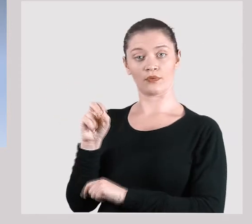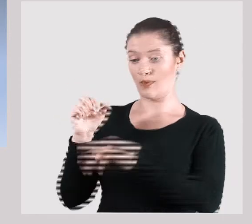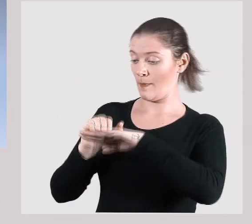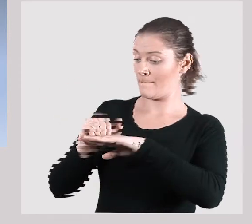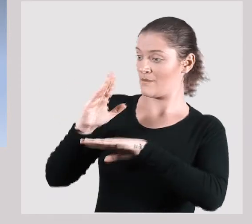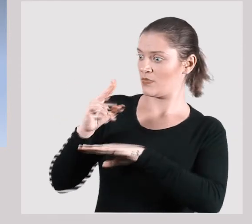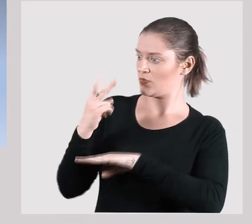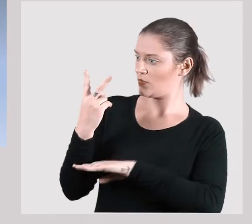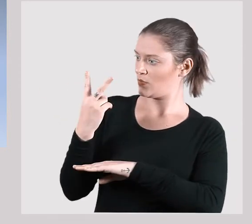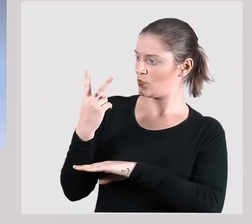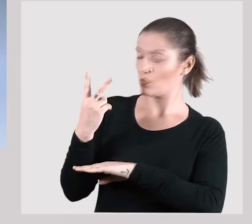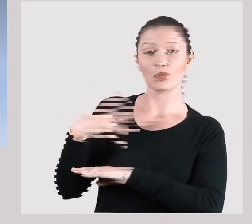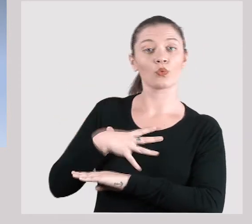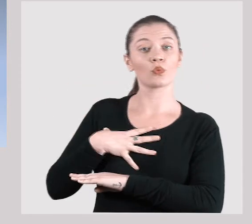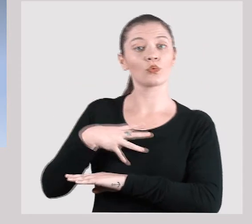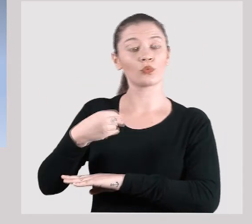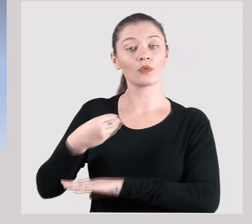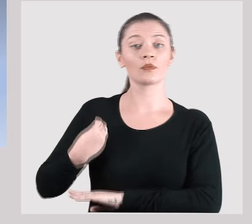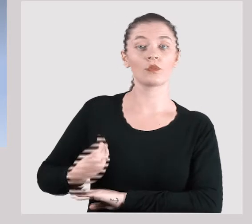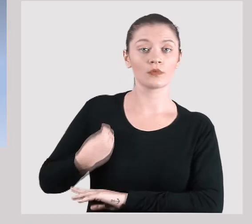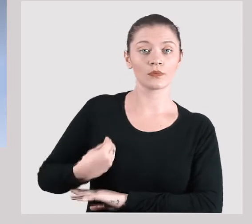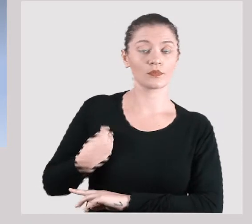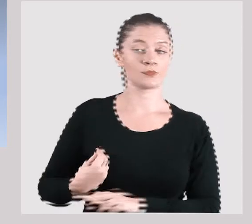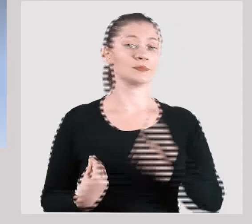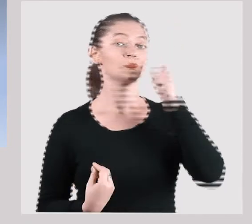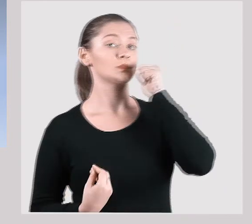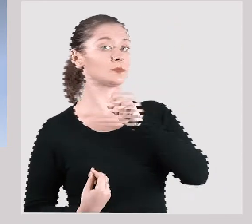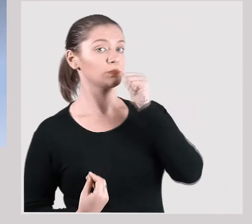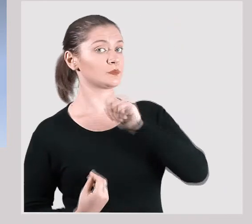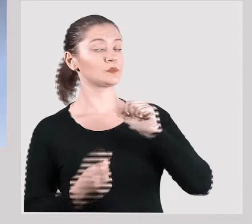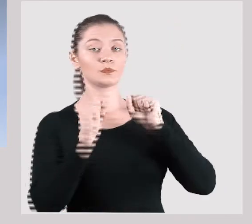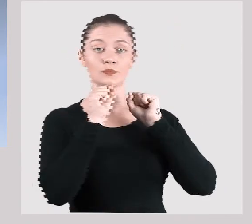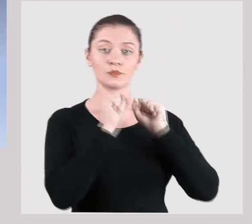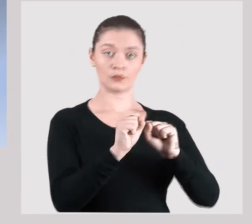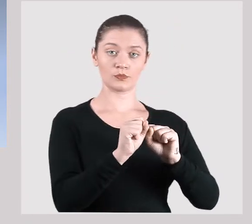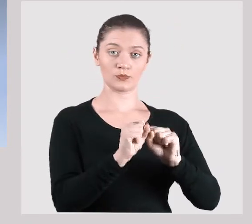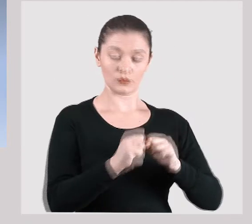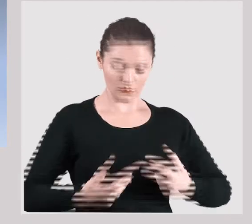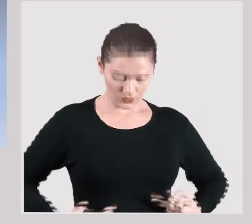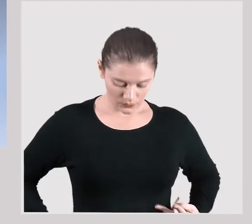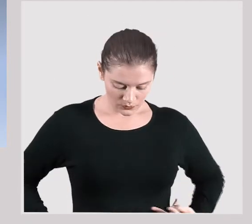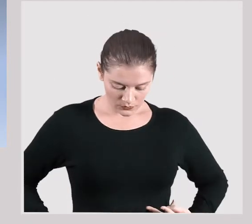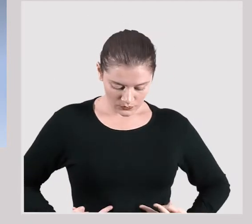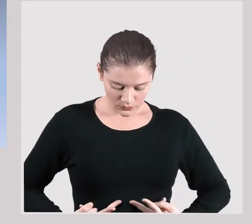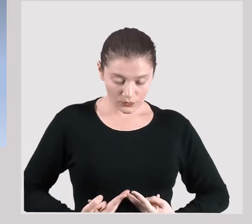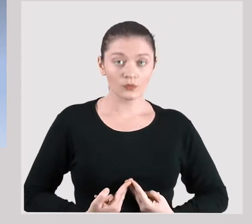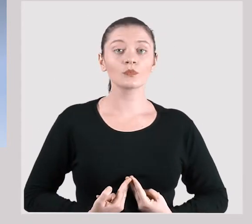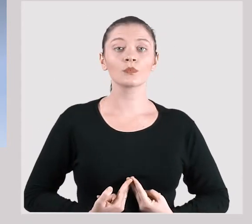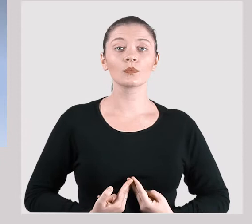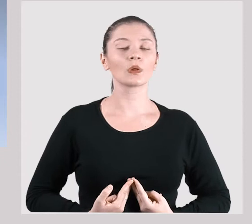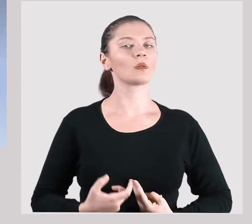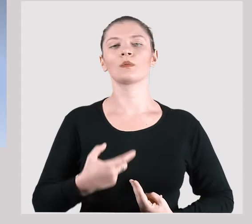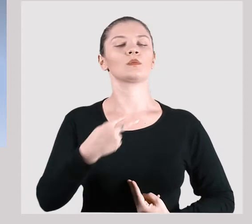filhos vivos. Não? A mulher só pode fazer a esterilização via laqueadura, é vedado a